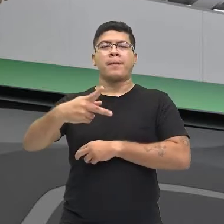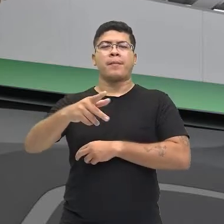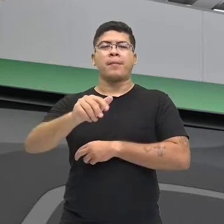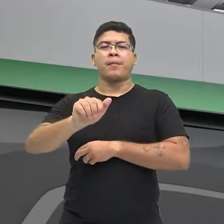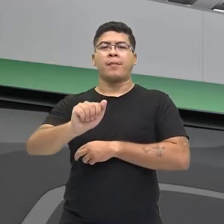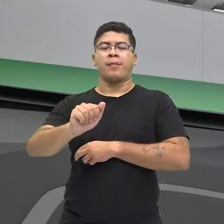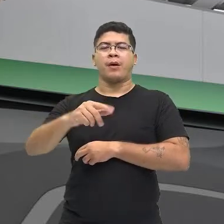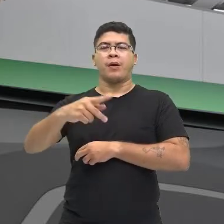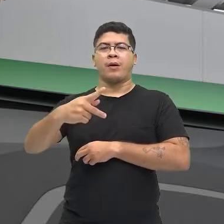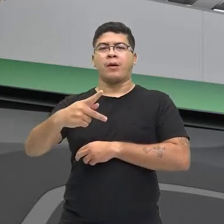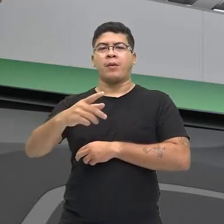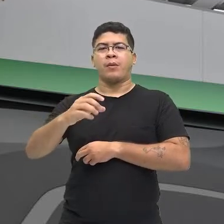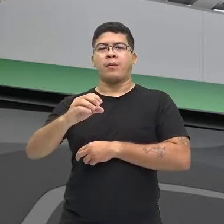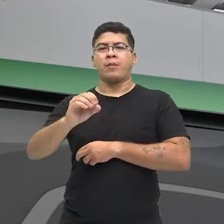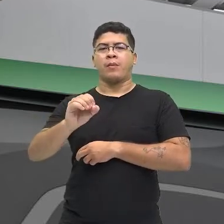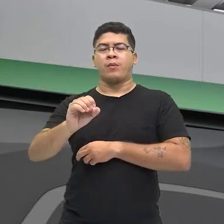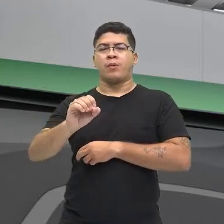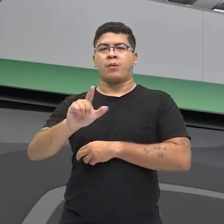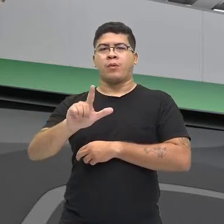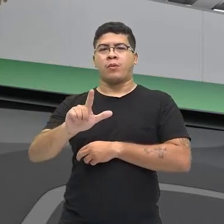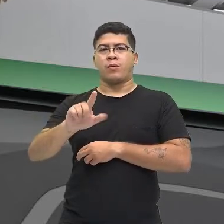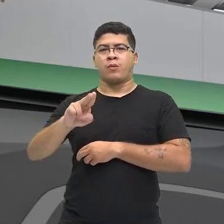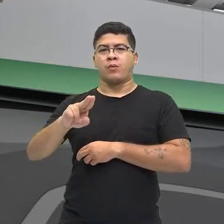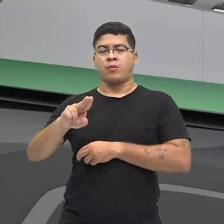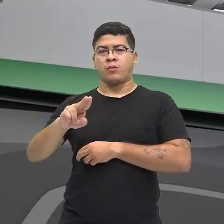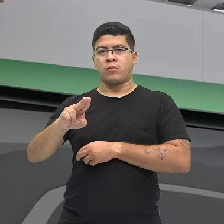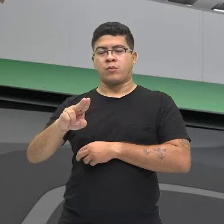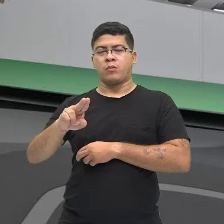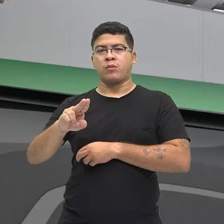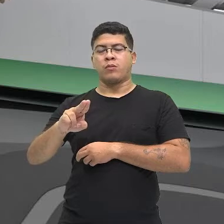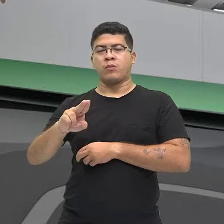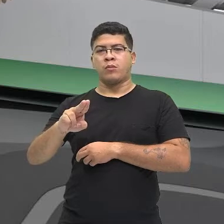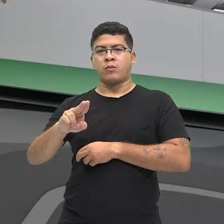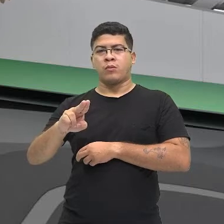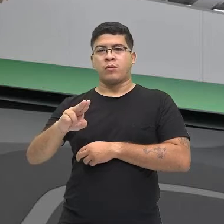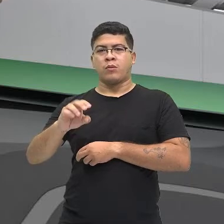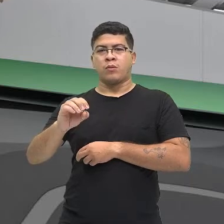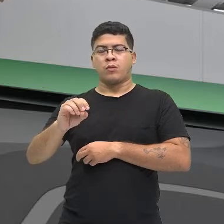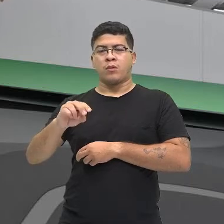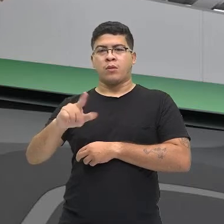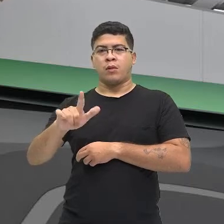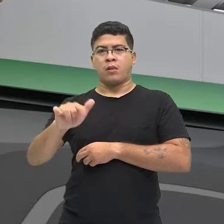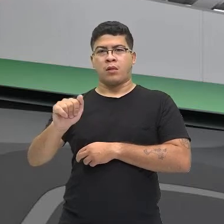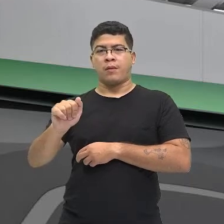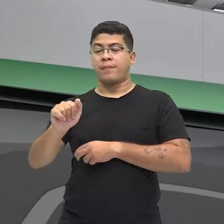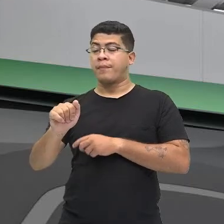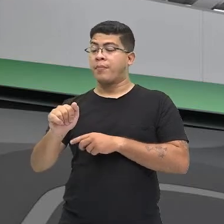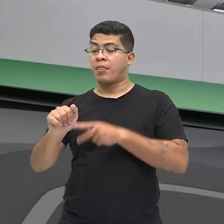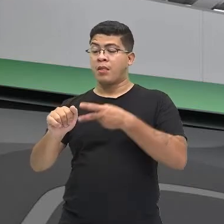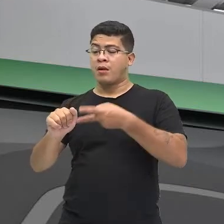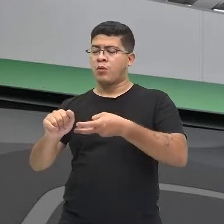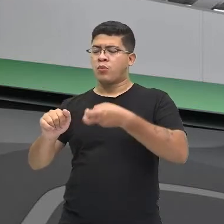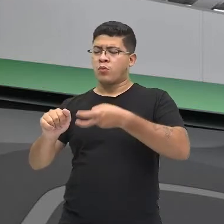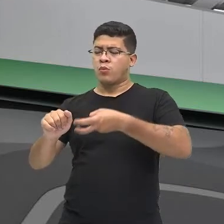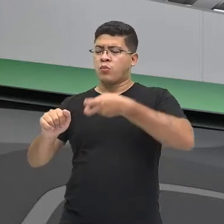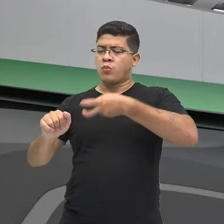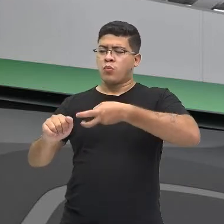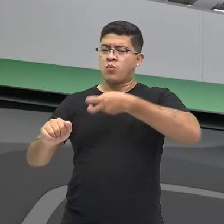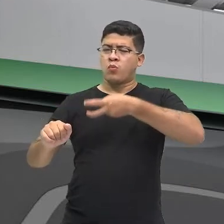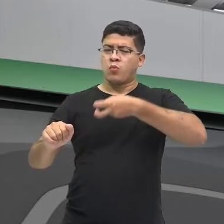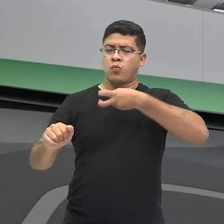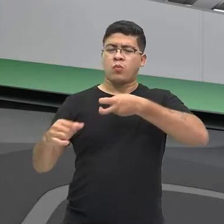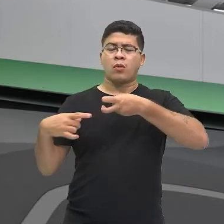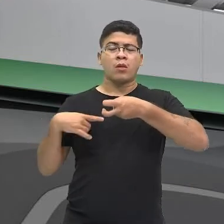esse remédio foi produzido para dar sono, para induzir ao sono. Sabe quando as pessoas estão com